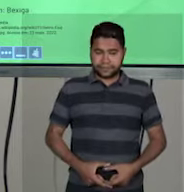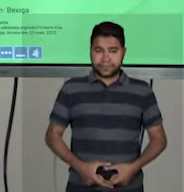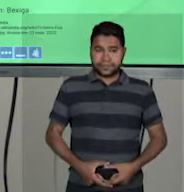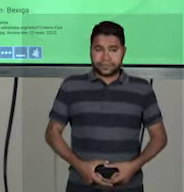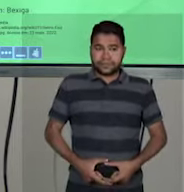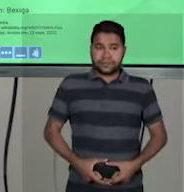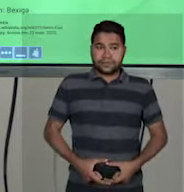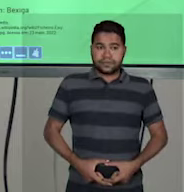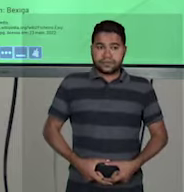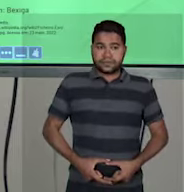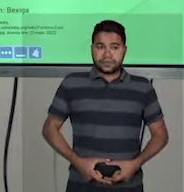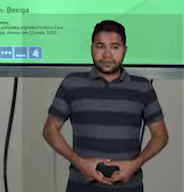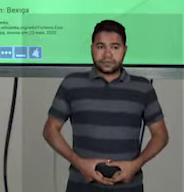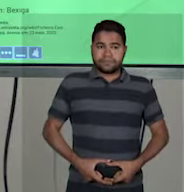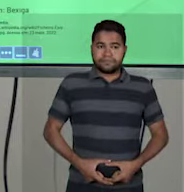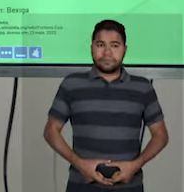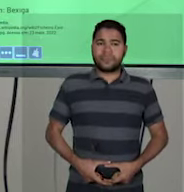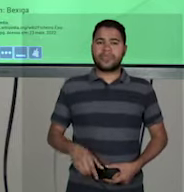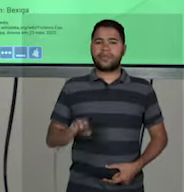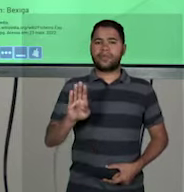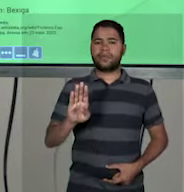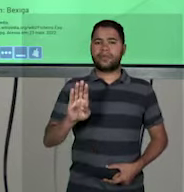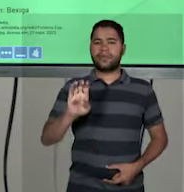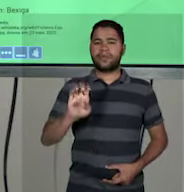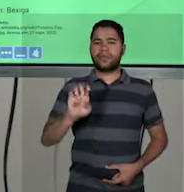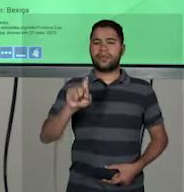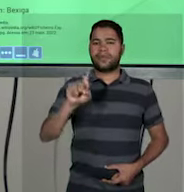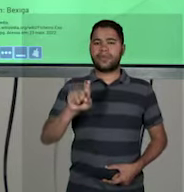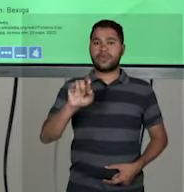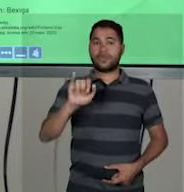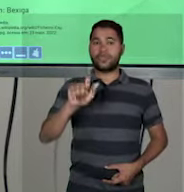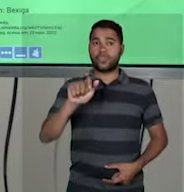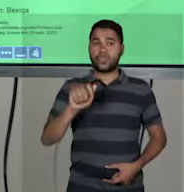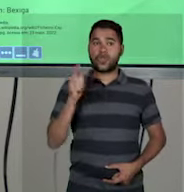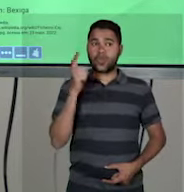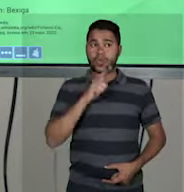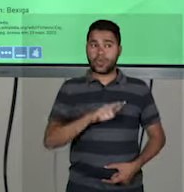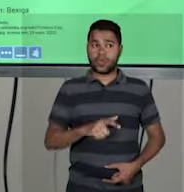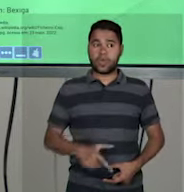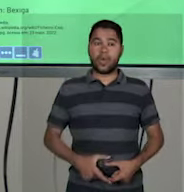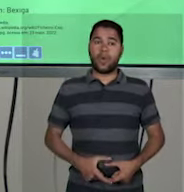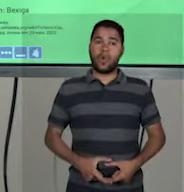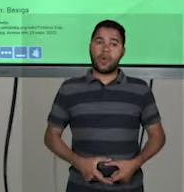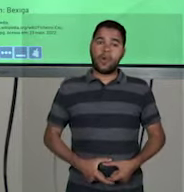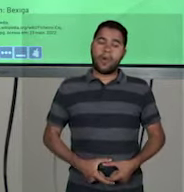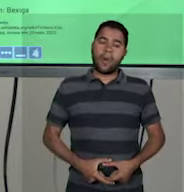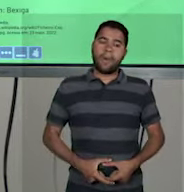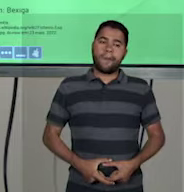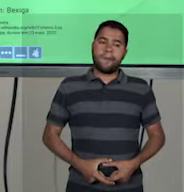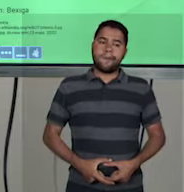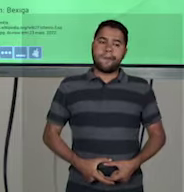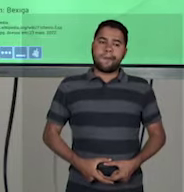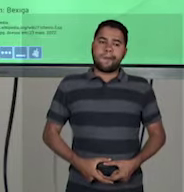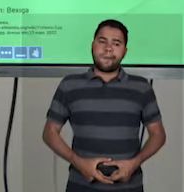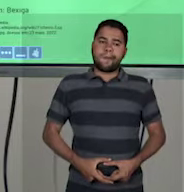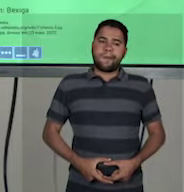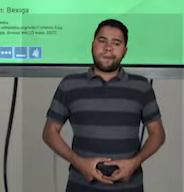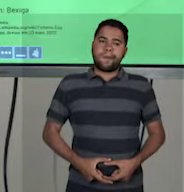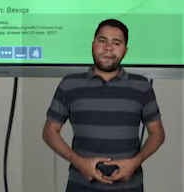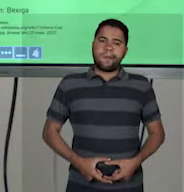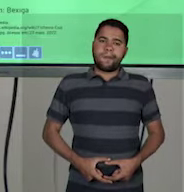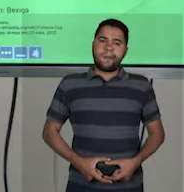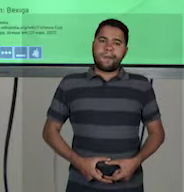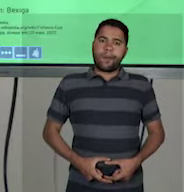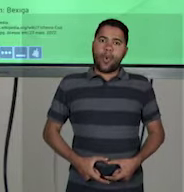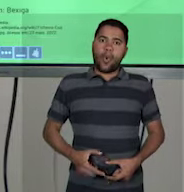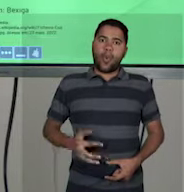denominado de bexiga. A bexiga consegue armazenar durante um período essa urina,